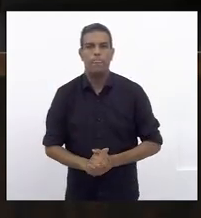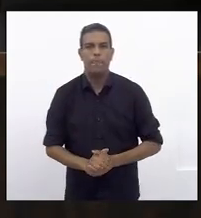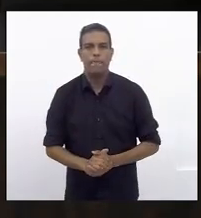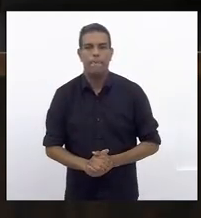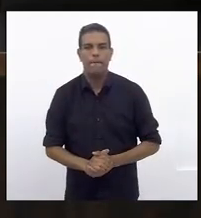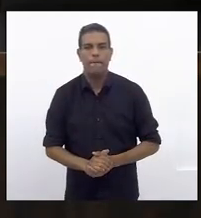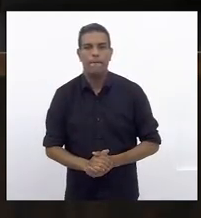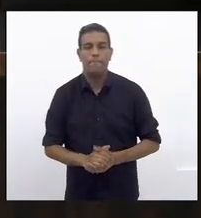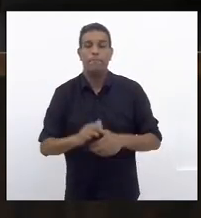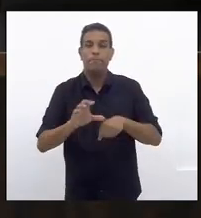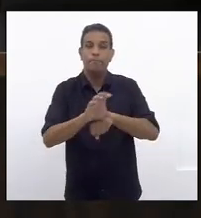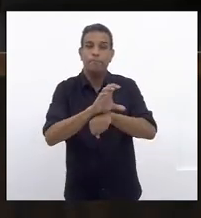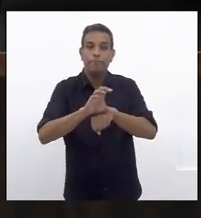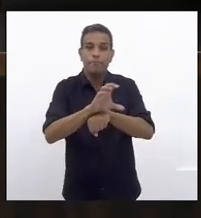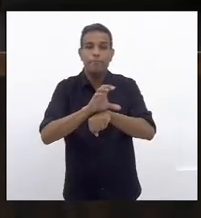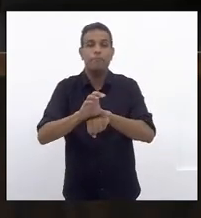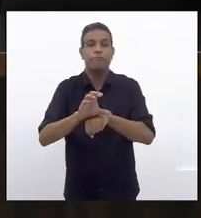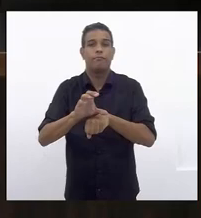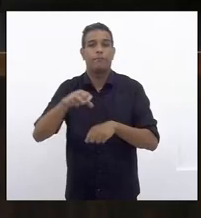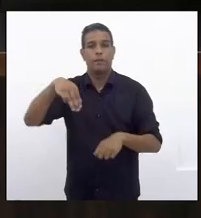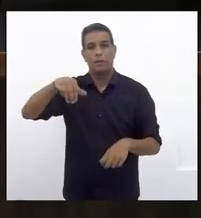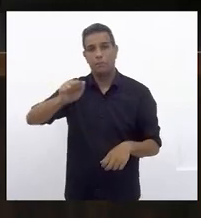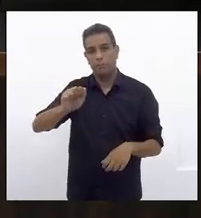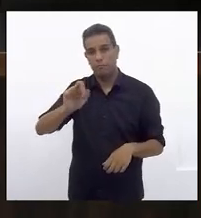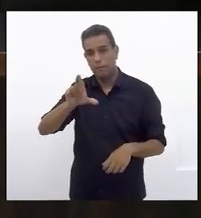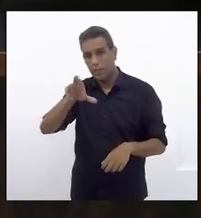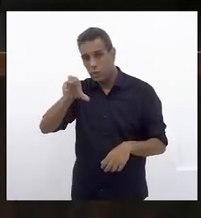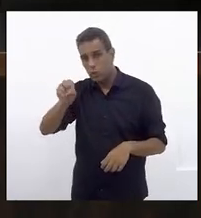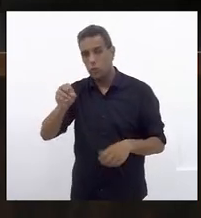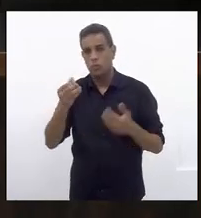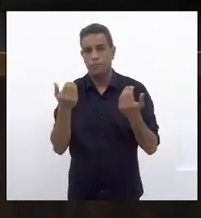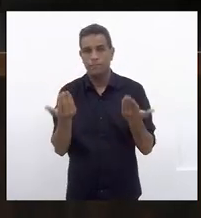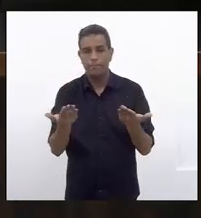Pela Comissão de Constituição e Justiça, deputado Márcio Pacheco.